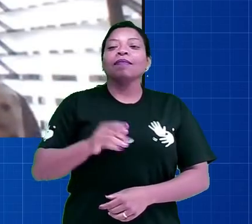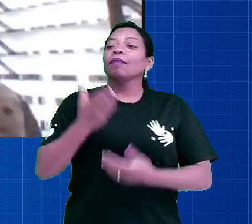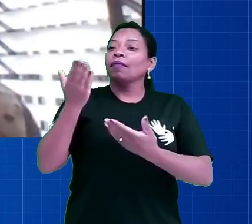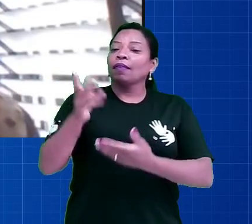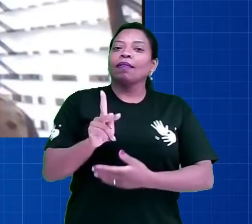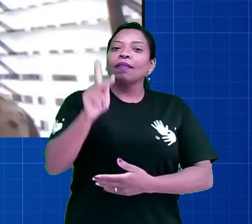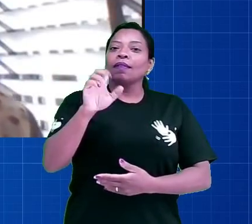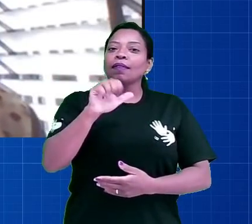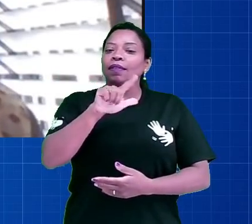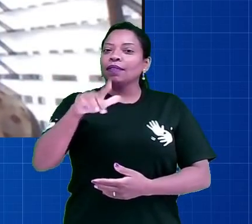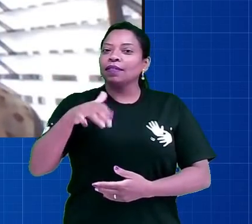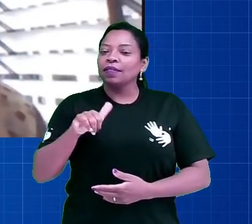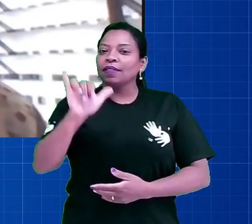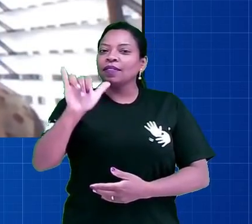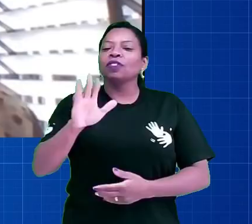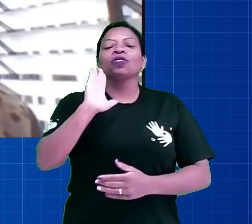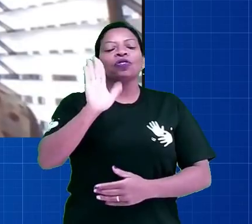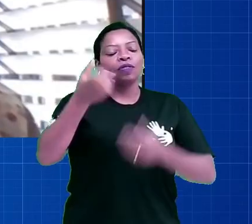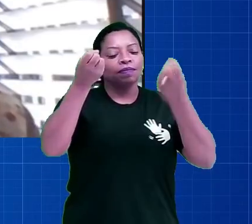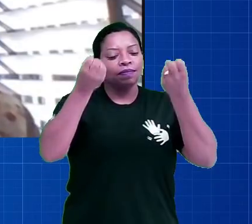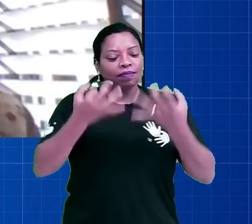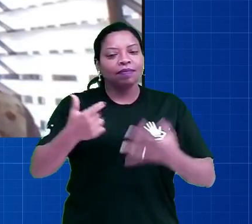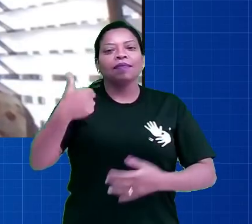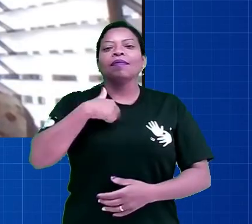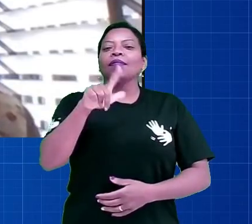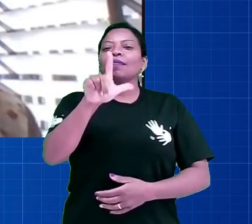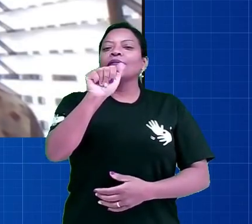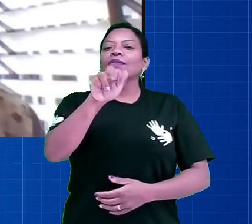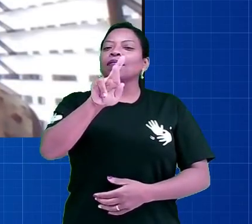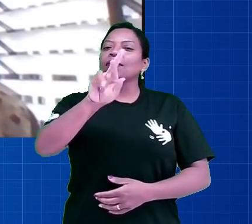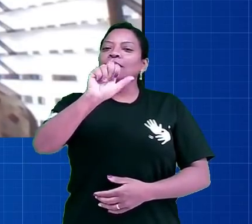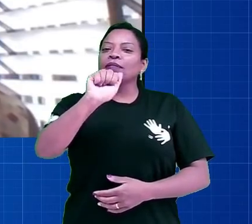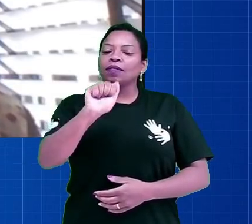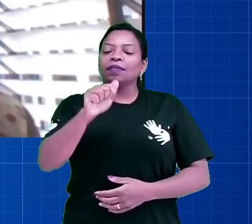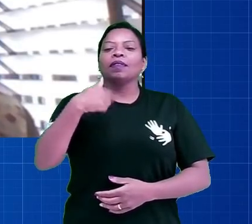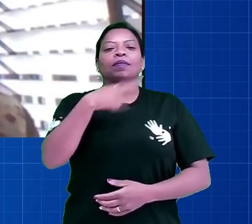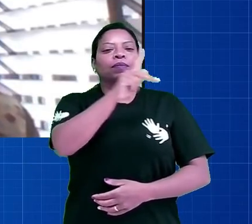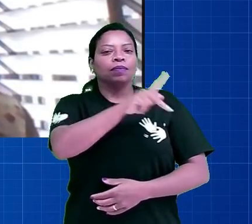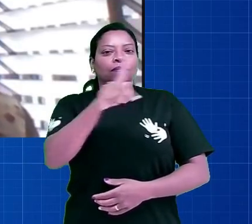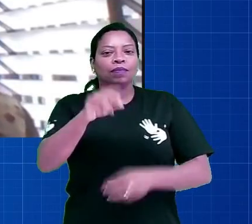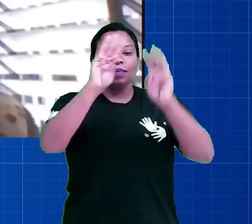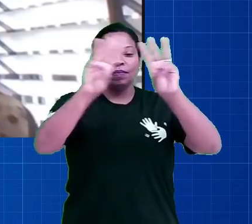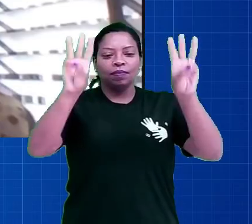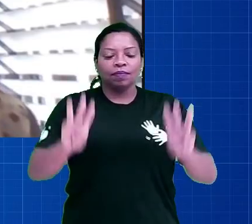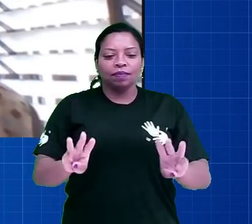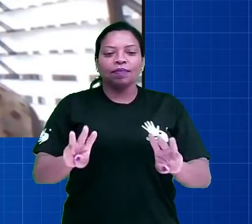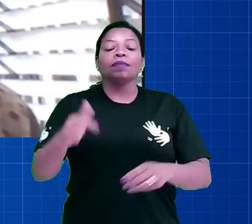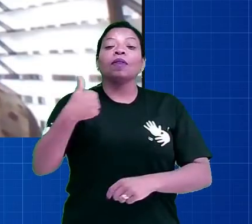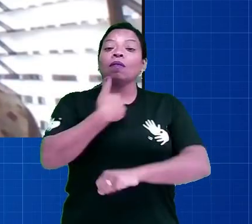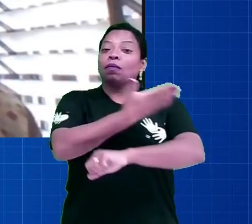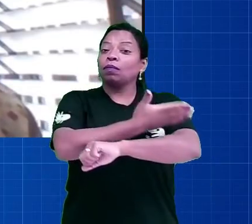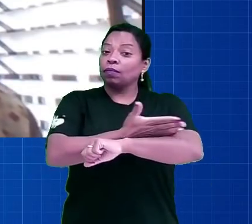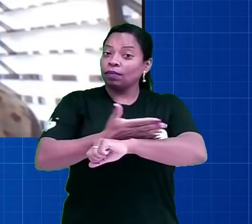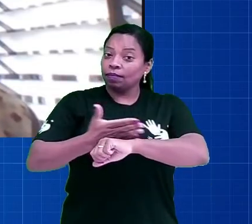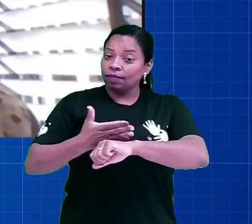tão importante. Como Kelly já anunciou, eu sou a Laura, sou professora na UFPR, sou